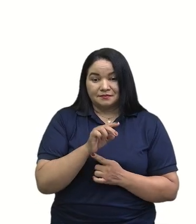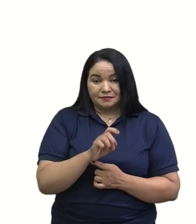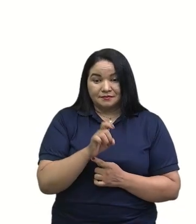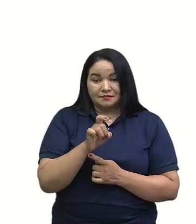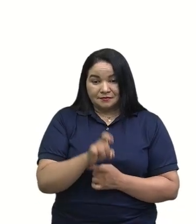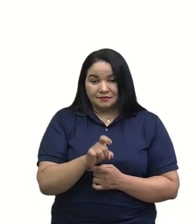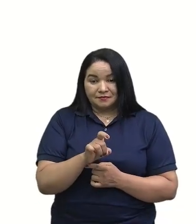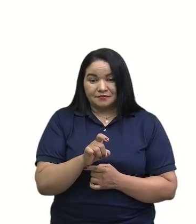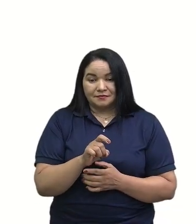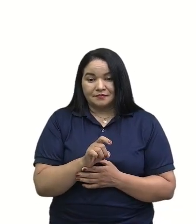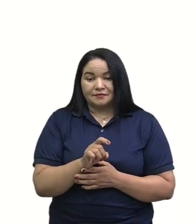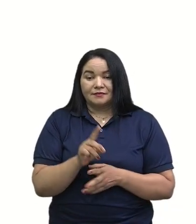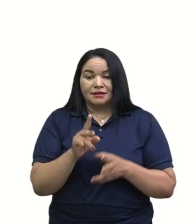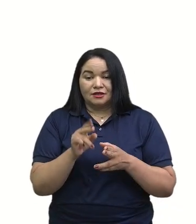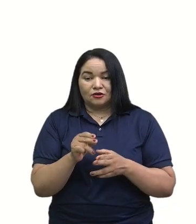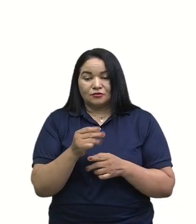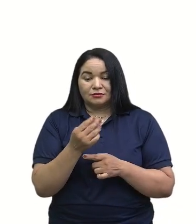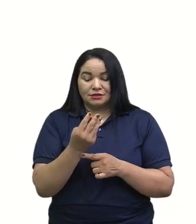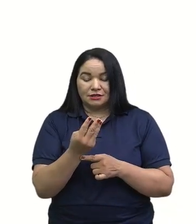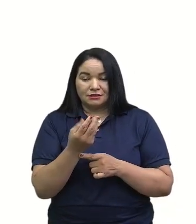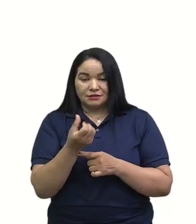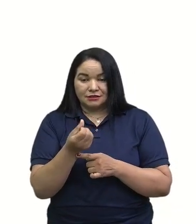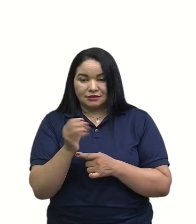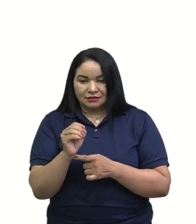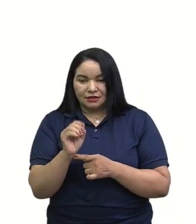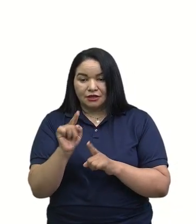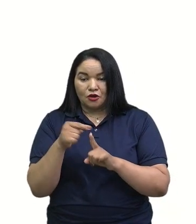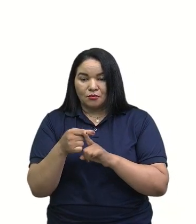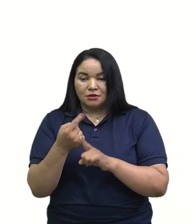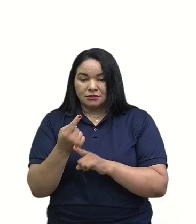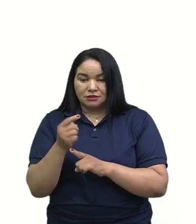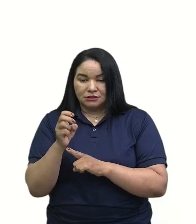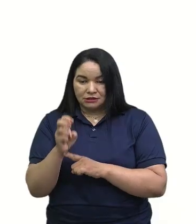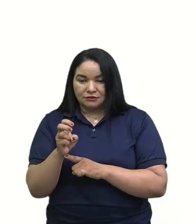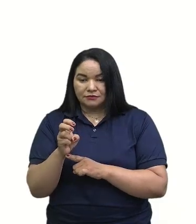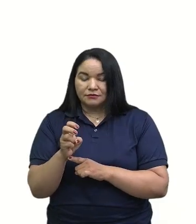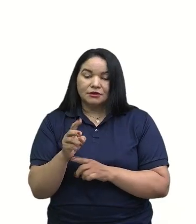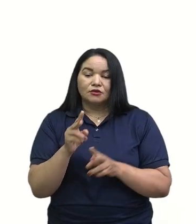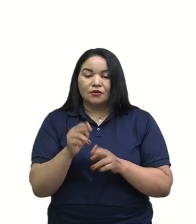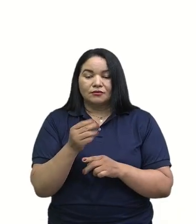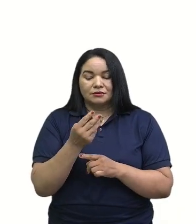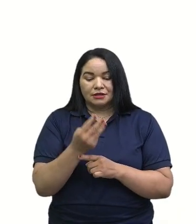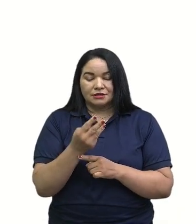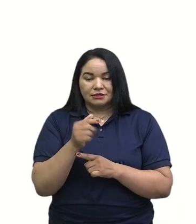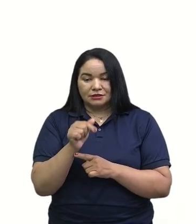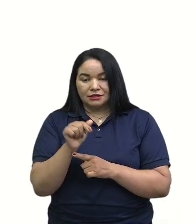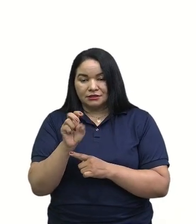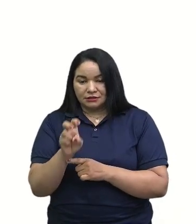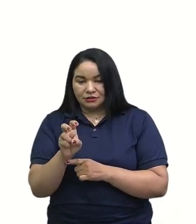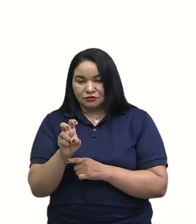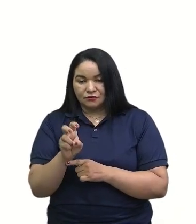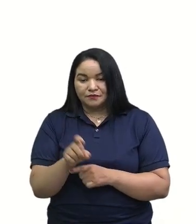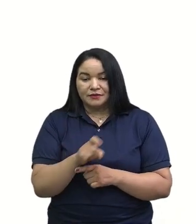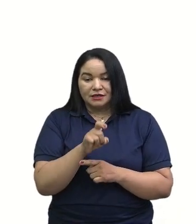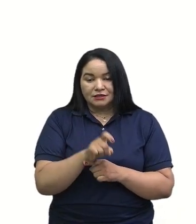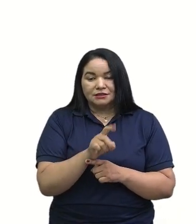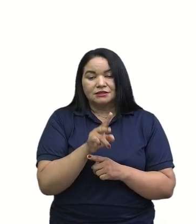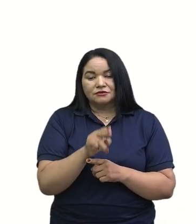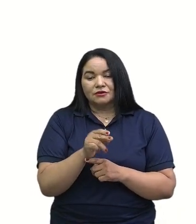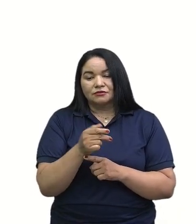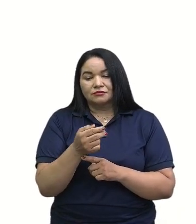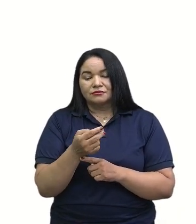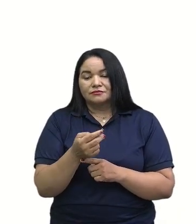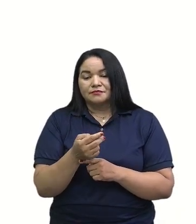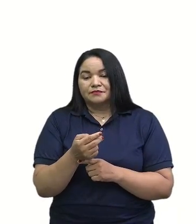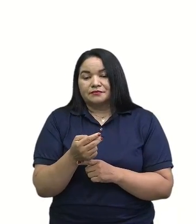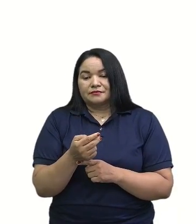15x igual a 360 mais 15, que é igual a 375. X é igual, 15 que multiplica